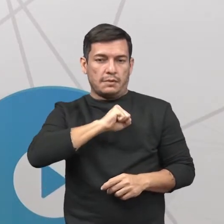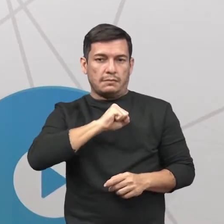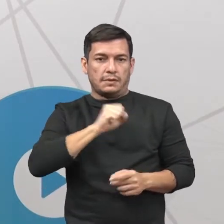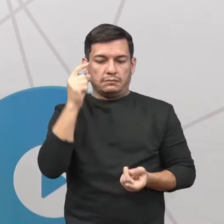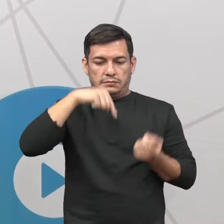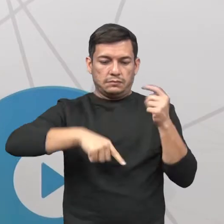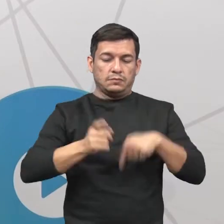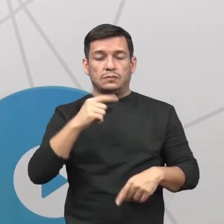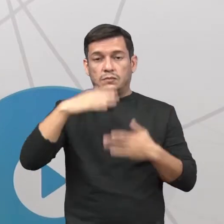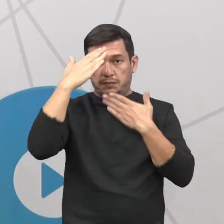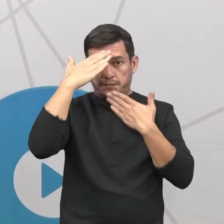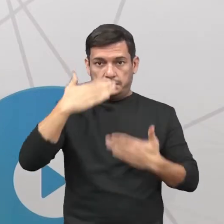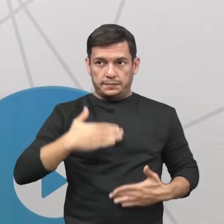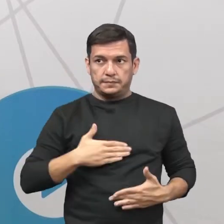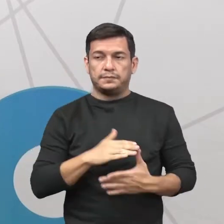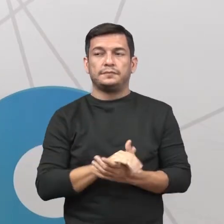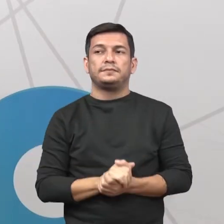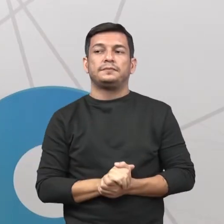nosso corpo.